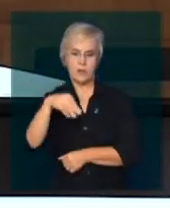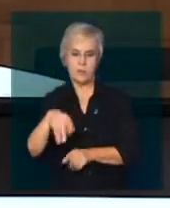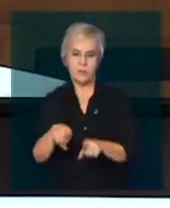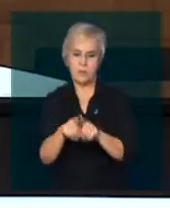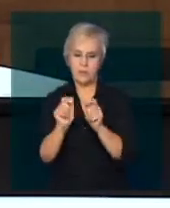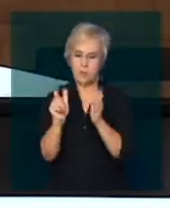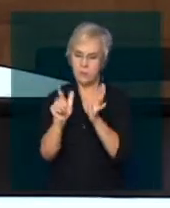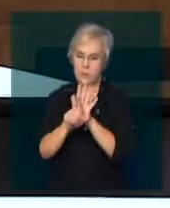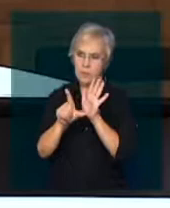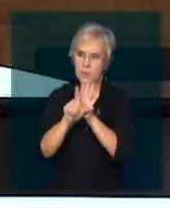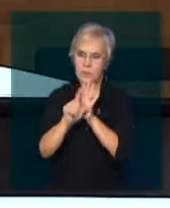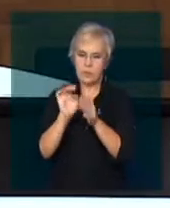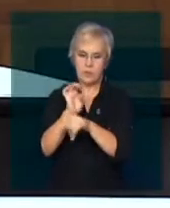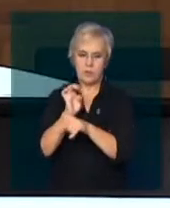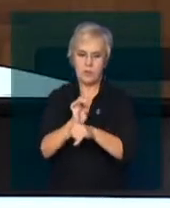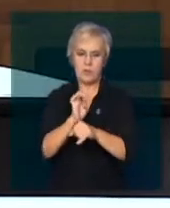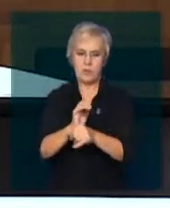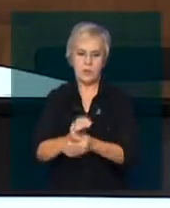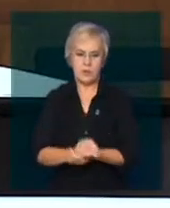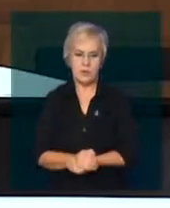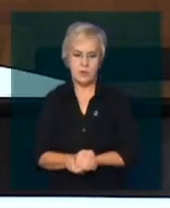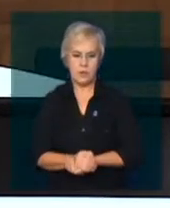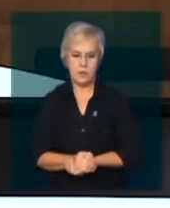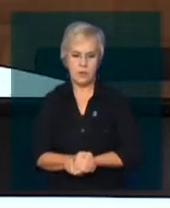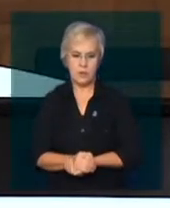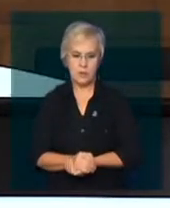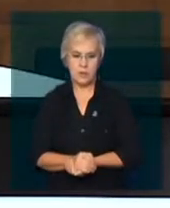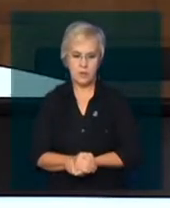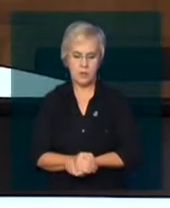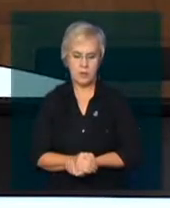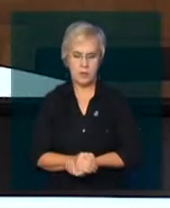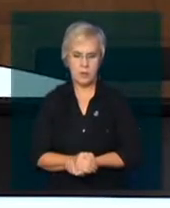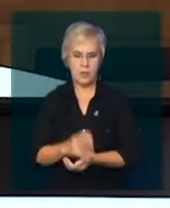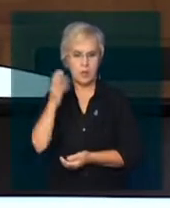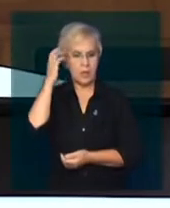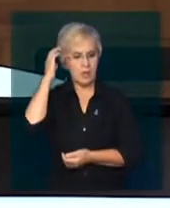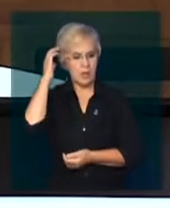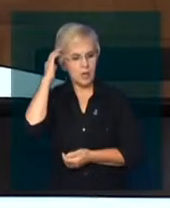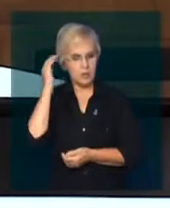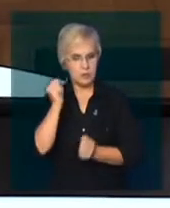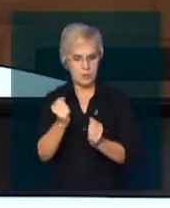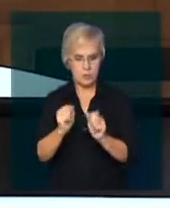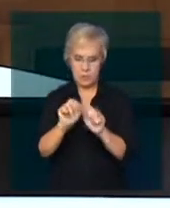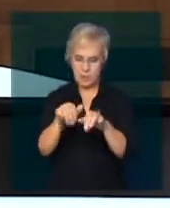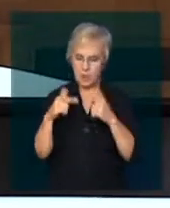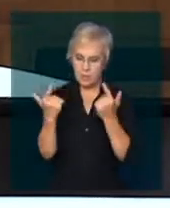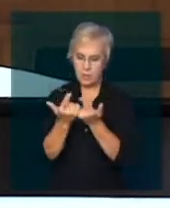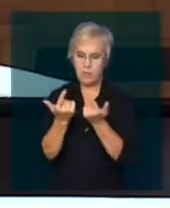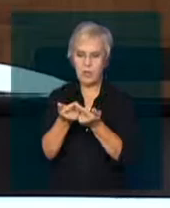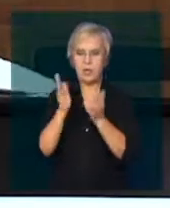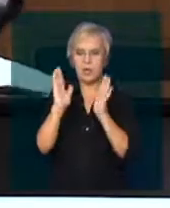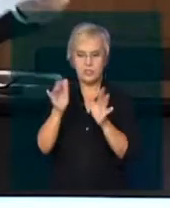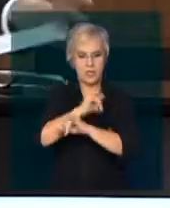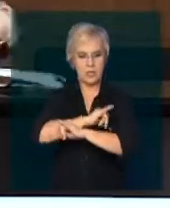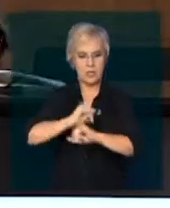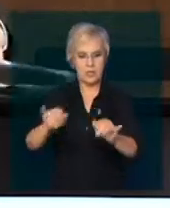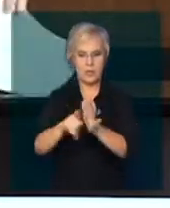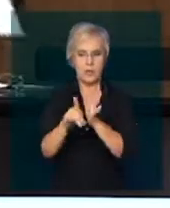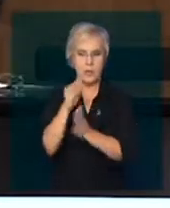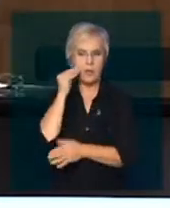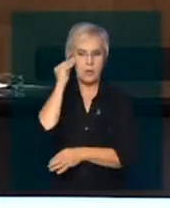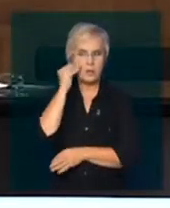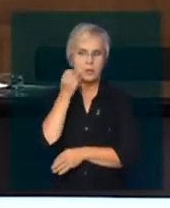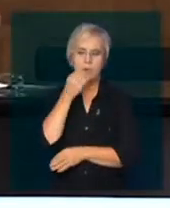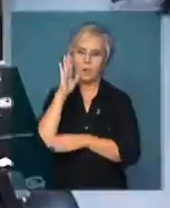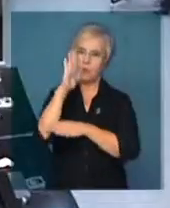legislativo estadual. A Rádio Assembleia, que já está no ar, em caráter experimental. Obrigado a todos e um bom